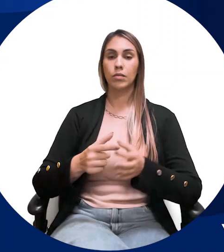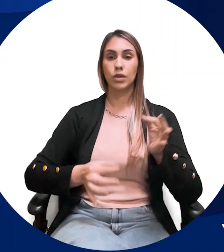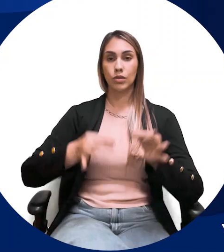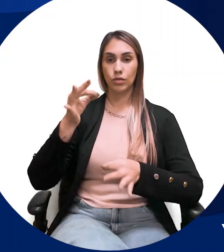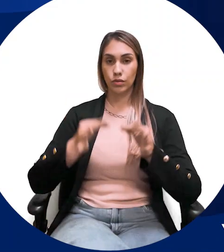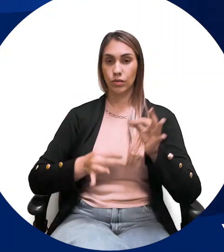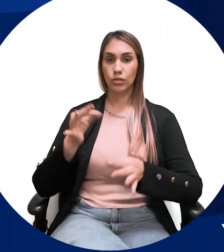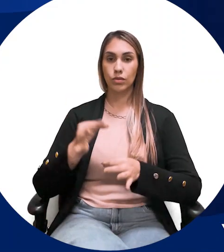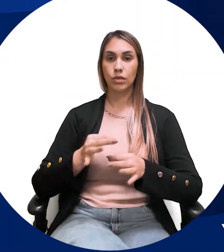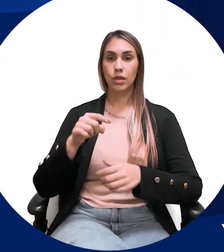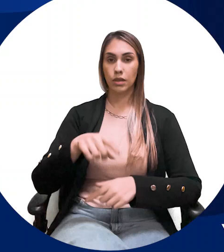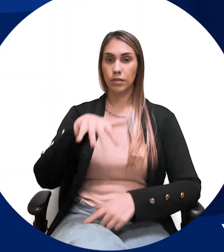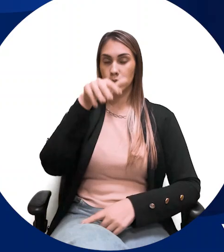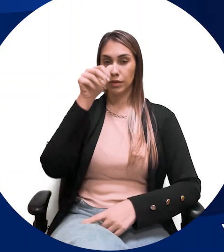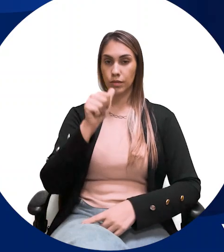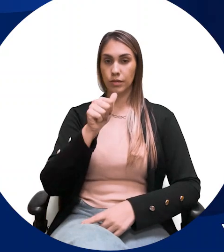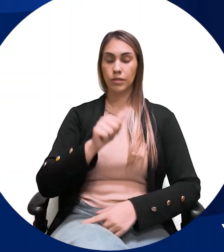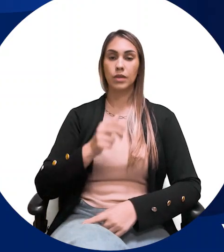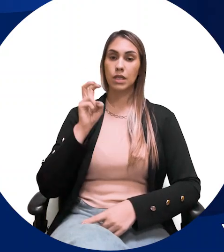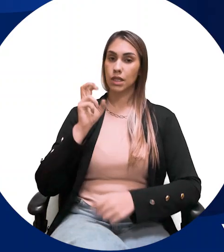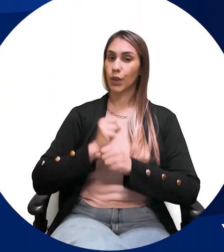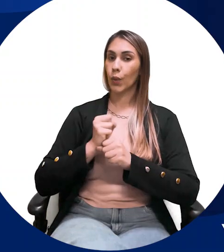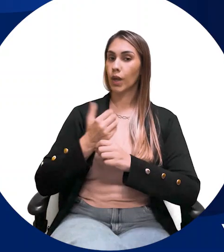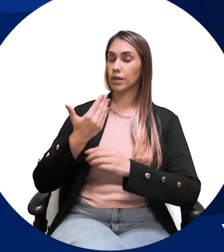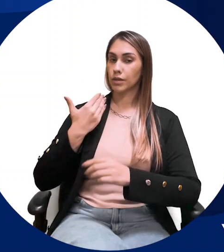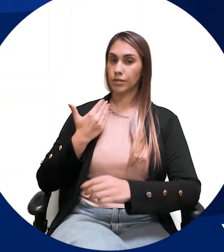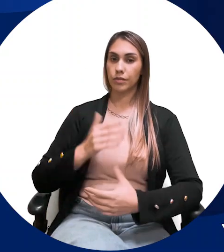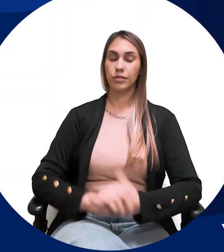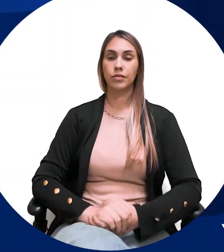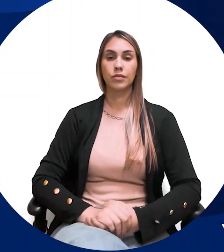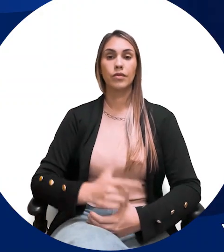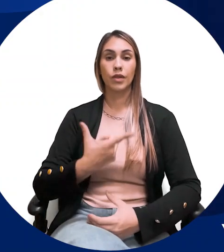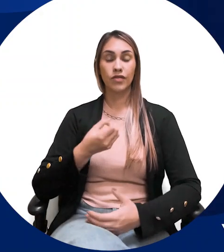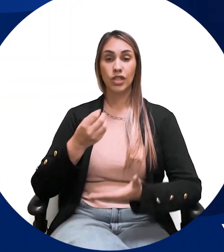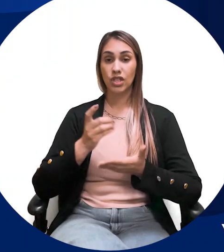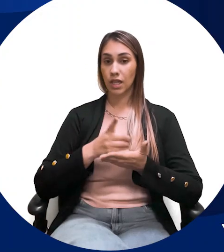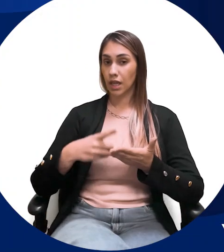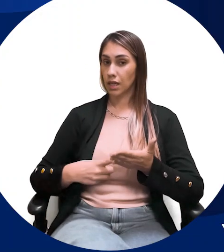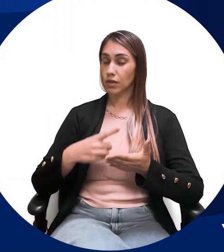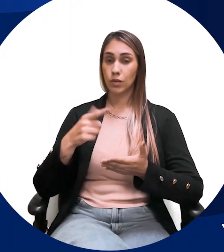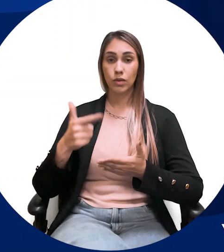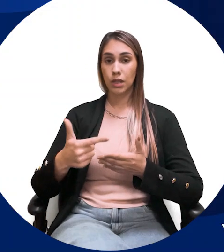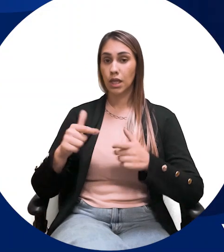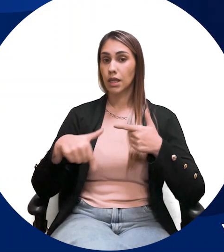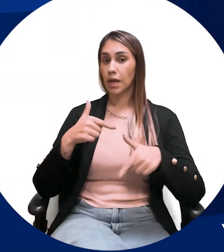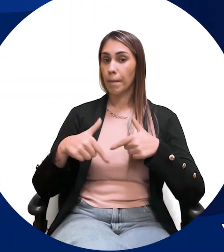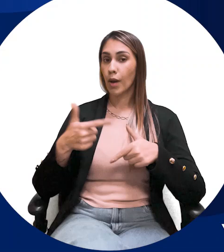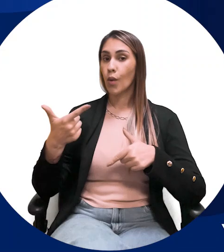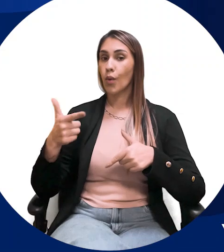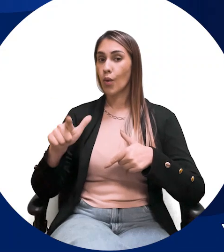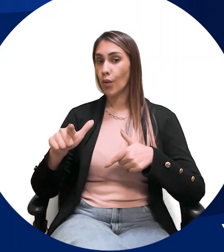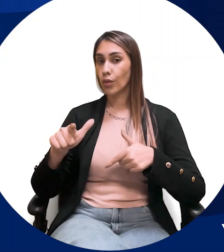consta, expedido pelo Poder Judiciário do Estado de Mato Grosso, nos últimos 5 anos. 20. Declaração de não exercer